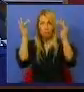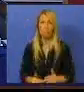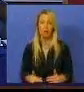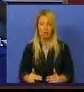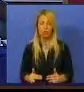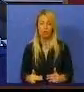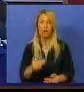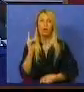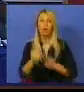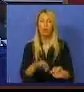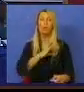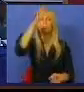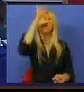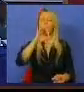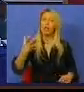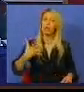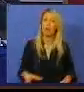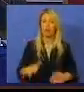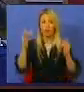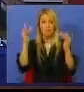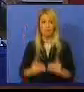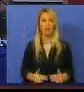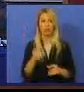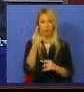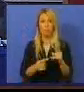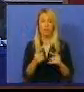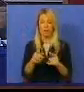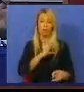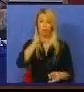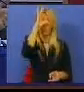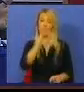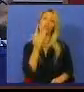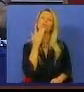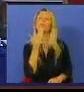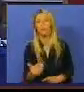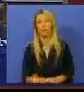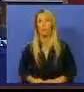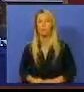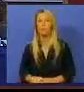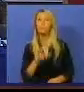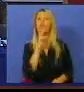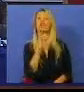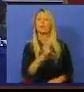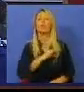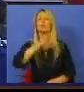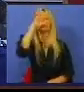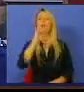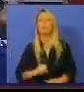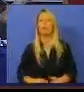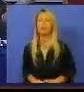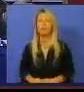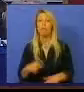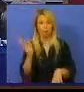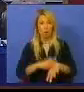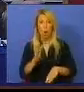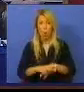Ministro queria, menos de metade do que o Sr. Ministro, pelos vistos, pediu, e resposta do Sr. Ministro: que culpa